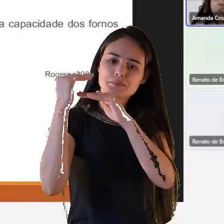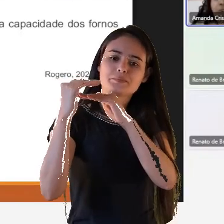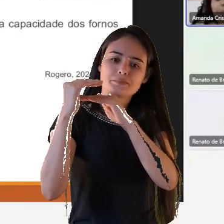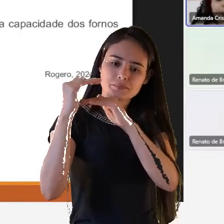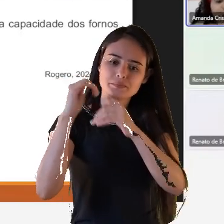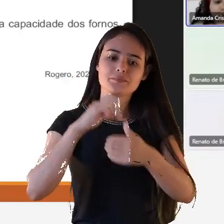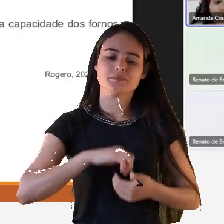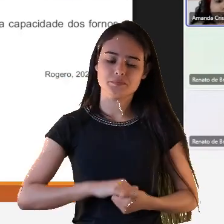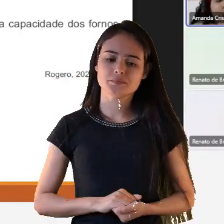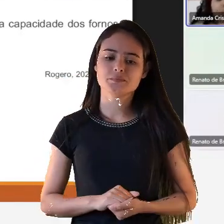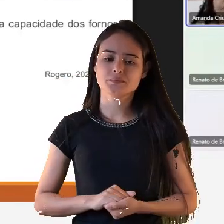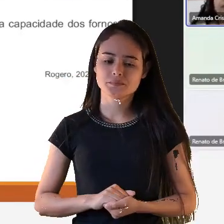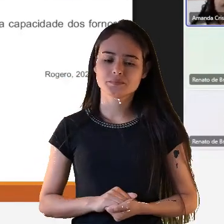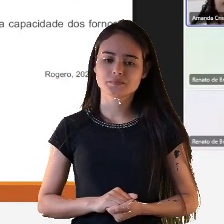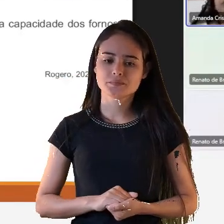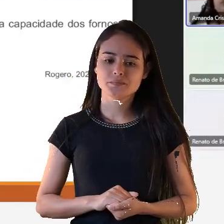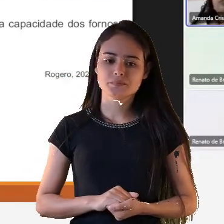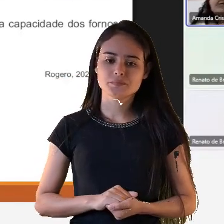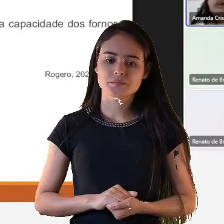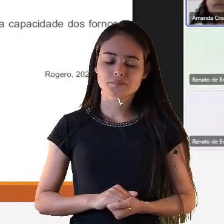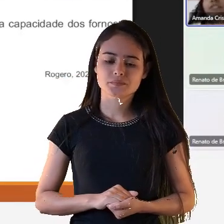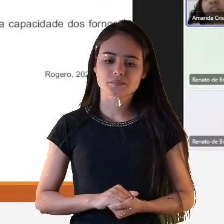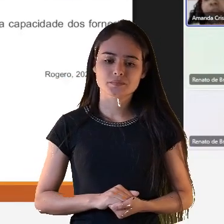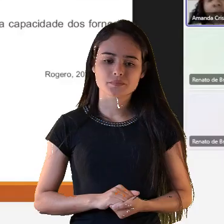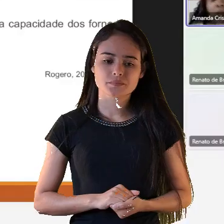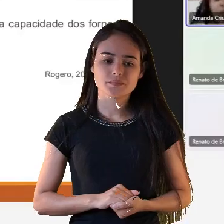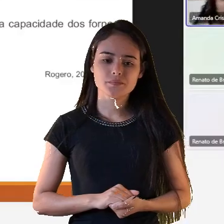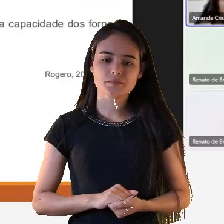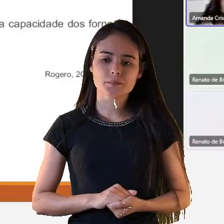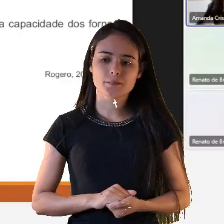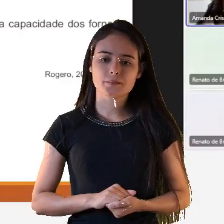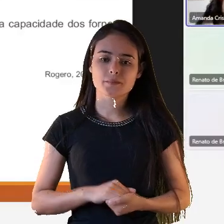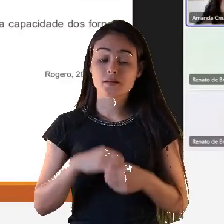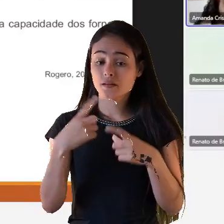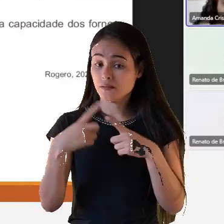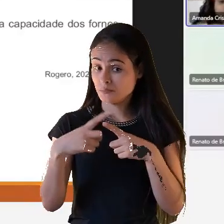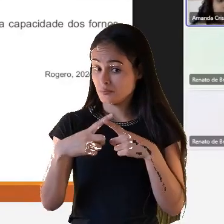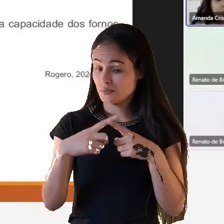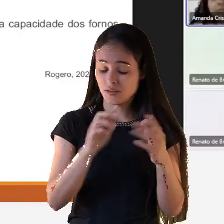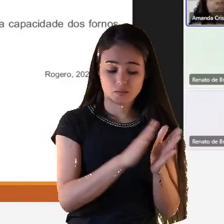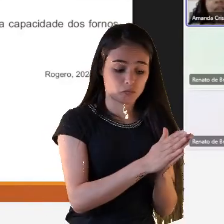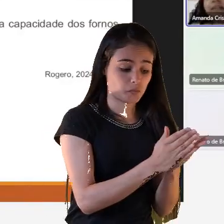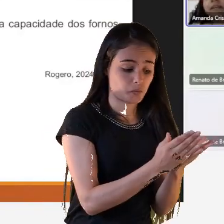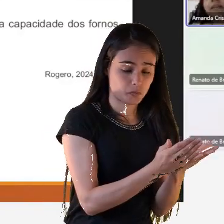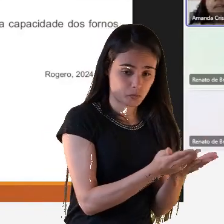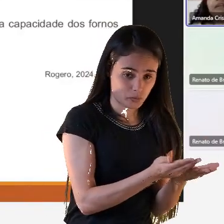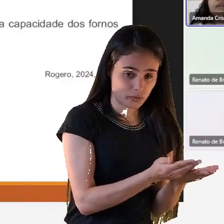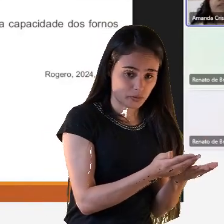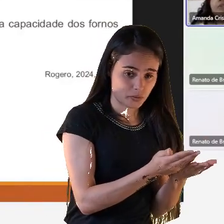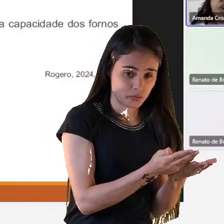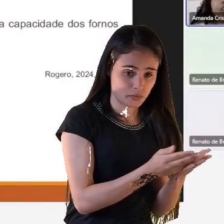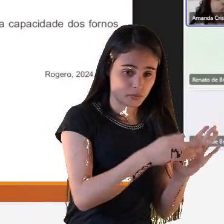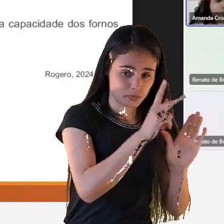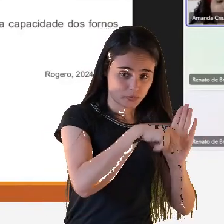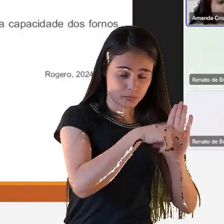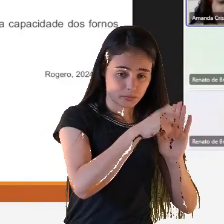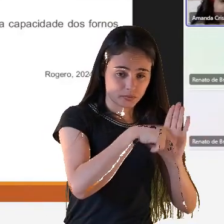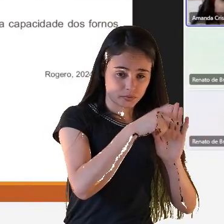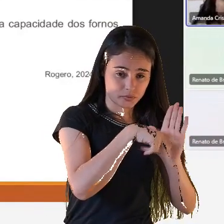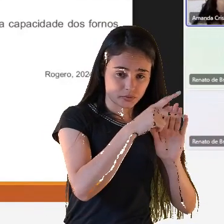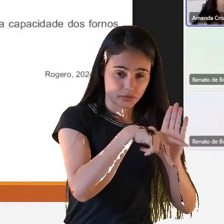protagonismo foi todo apagado, né? O Tiago Rogério até coloca no livro que nas escolas